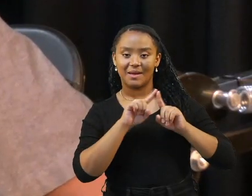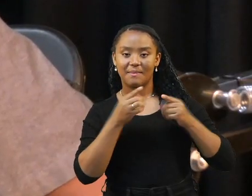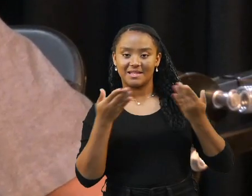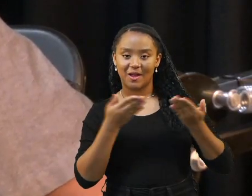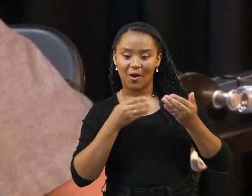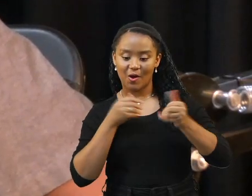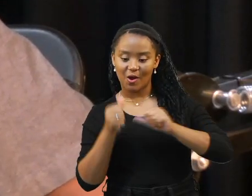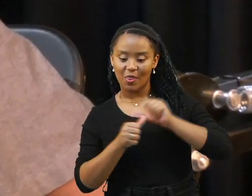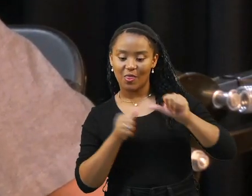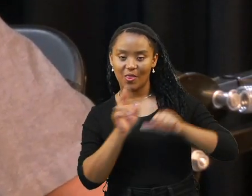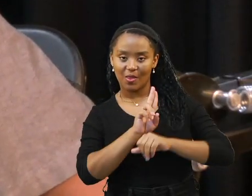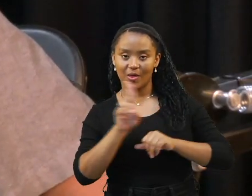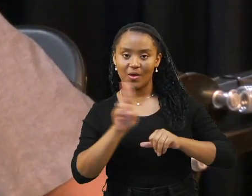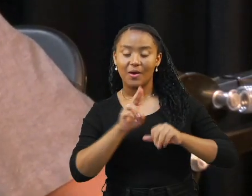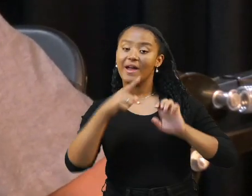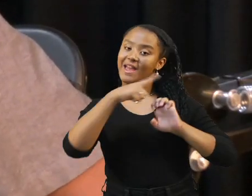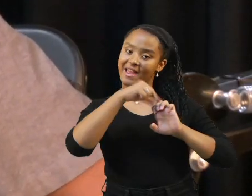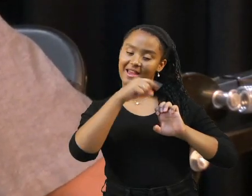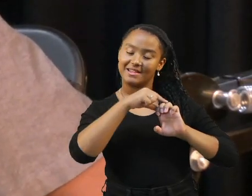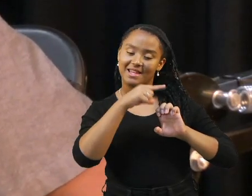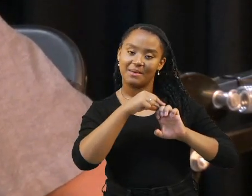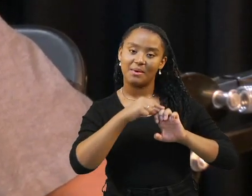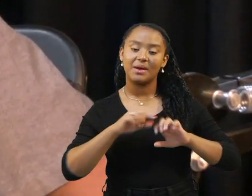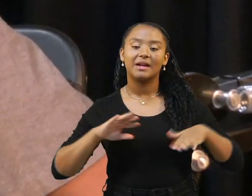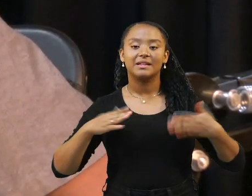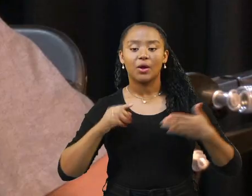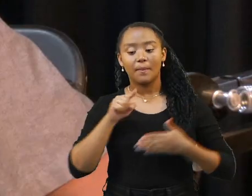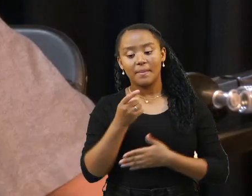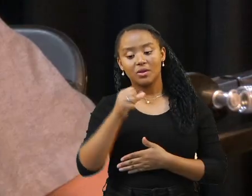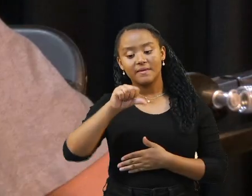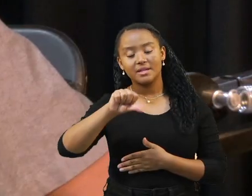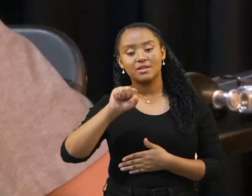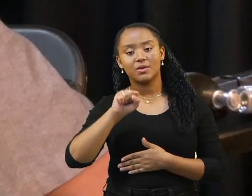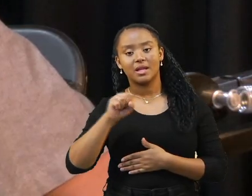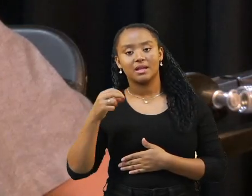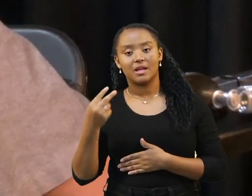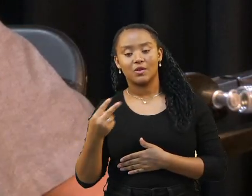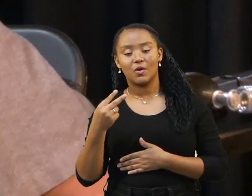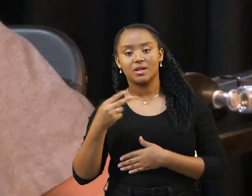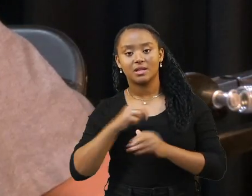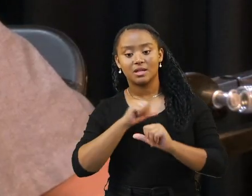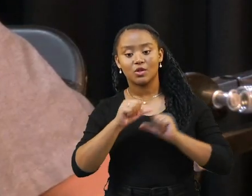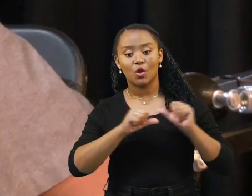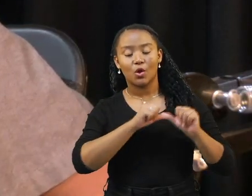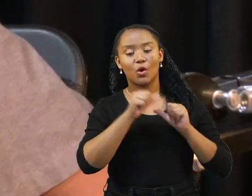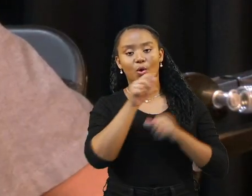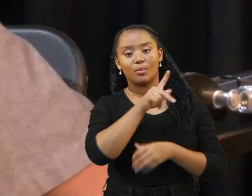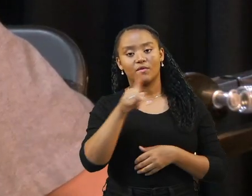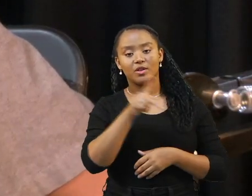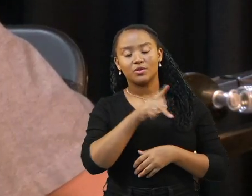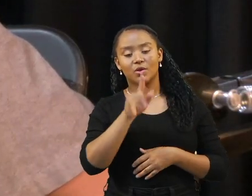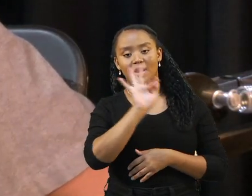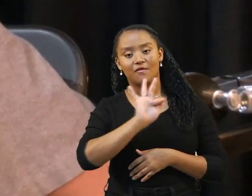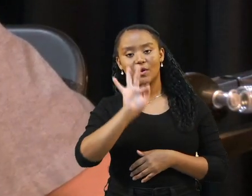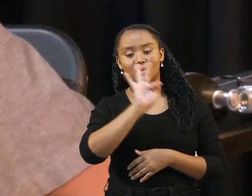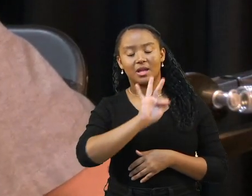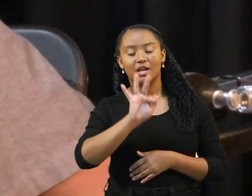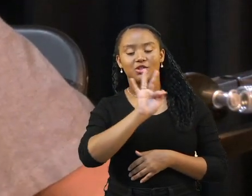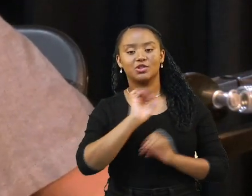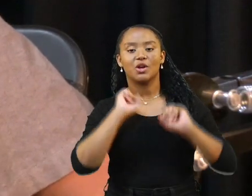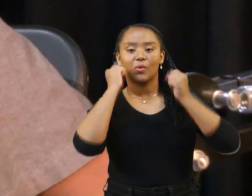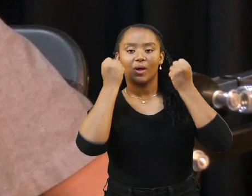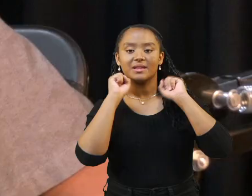de Educação Básica da UFO. Em 1982, se tornou professora da Faculdade de Educação Física e Fisioterapia da